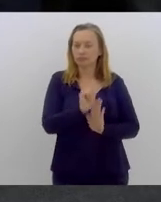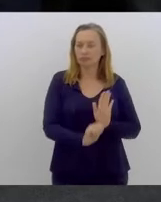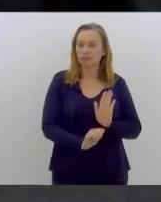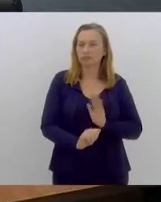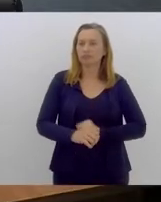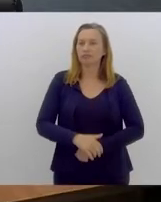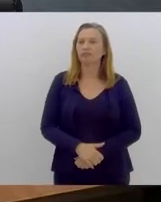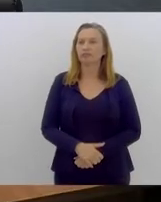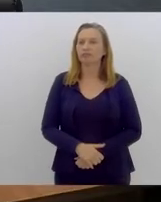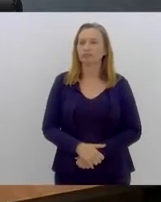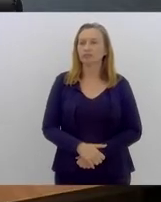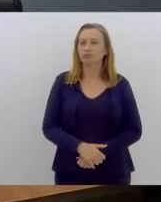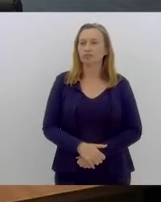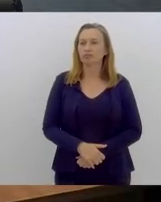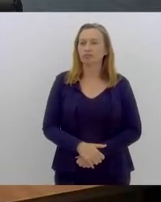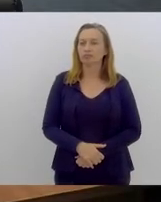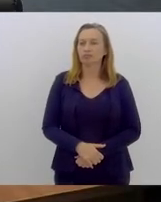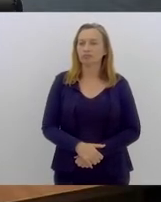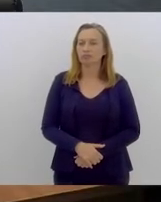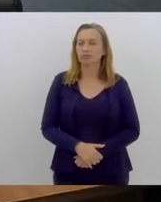redação.